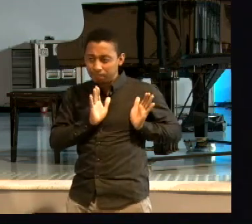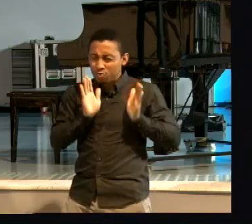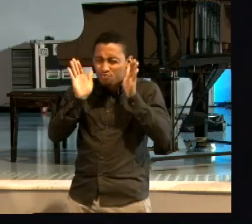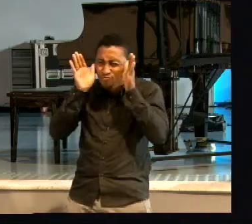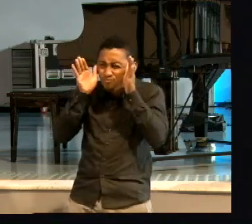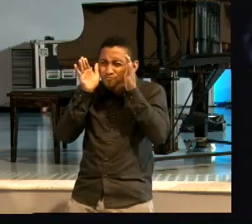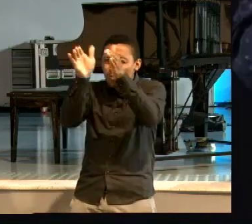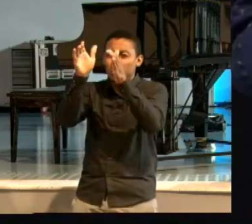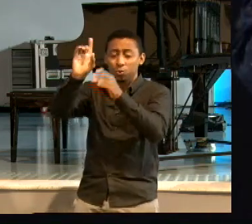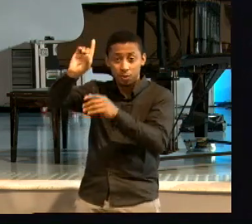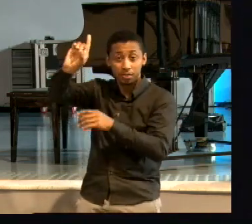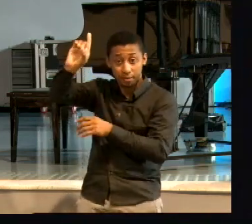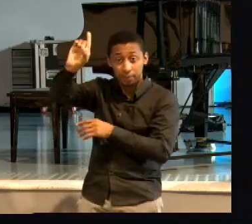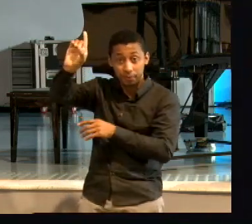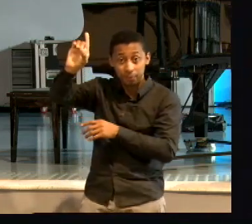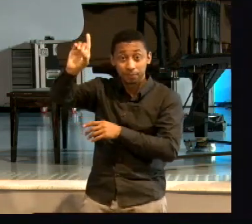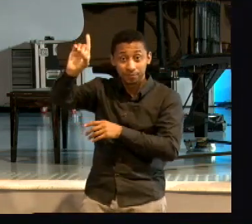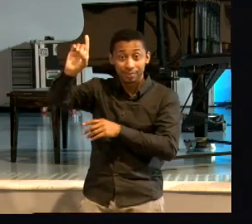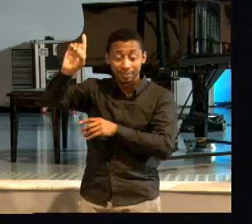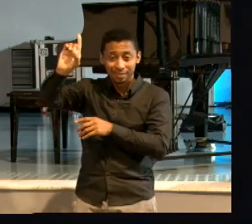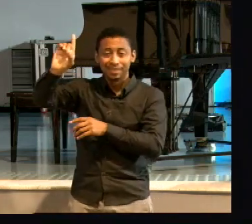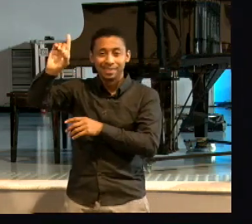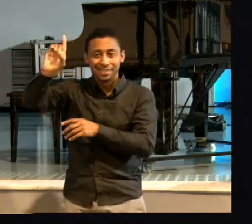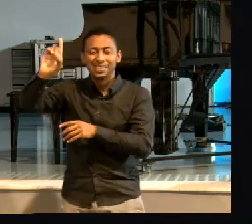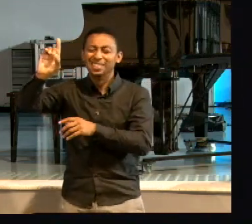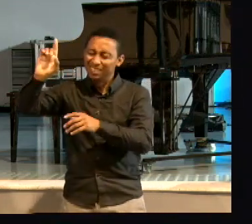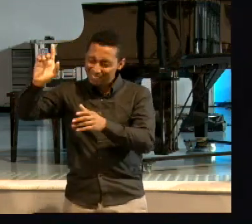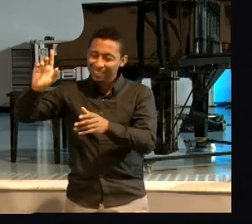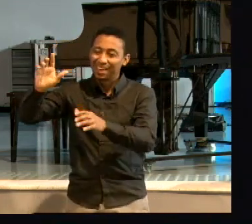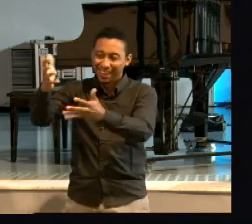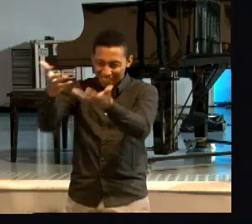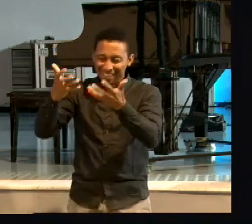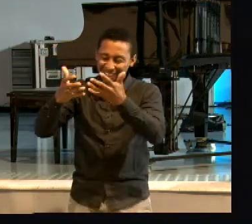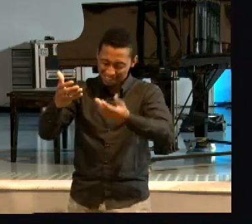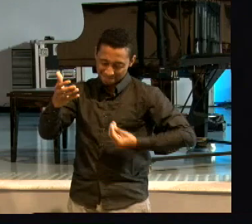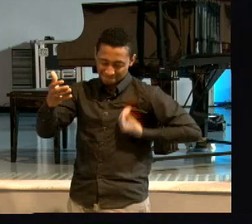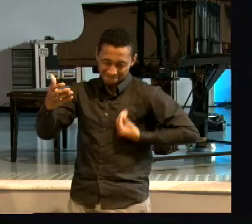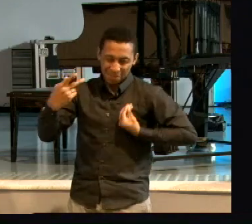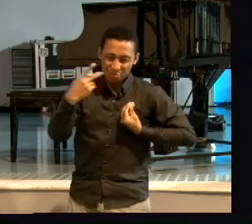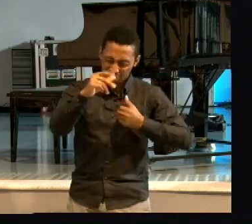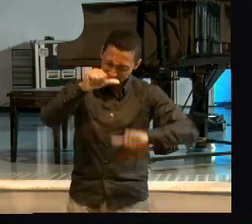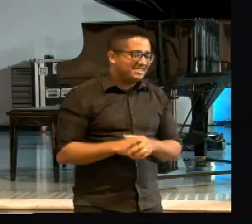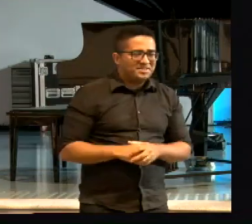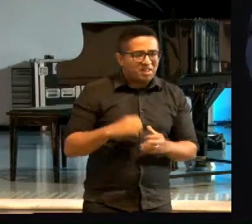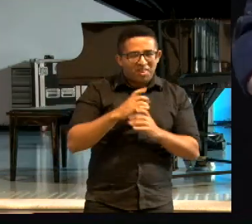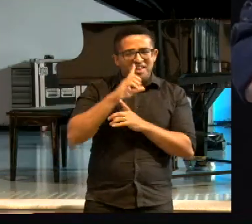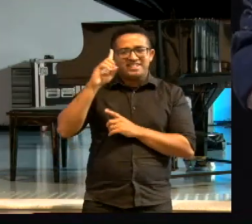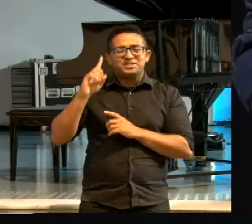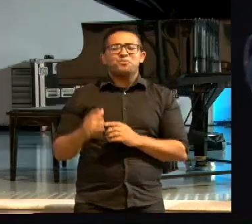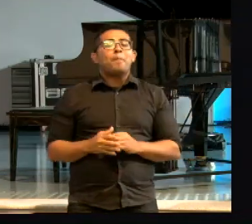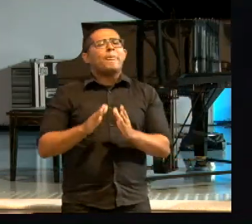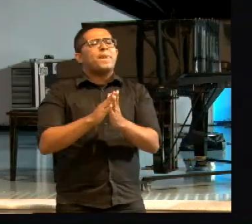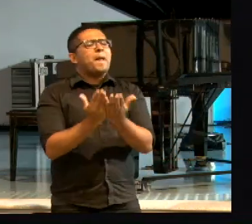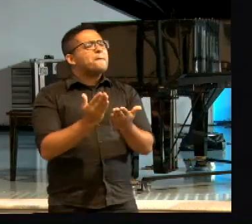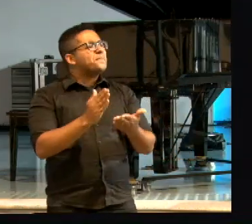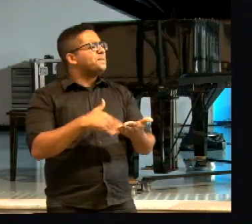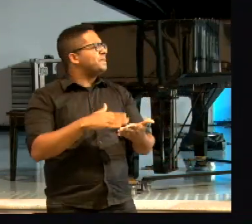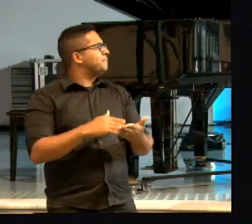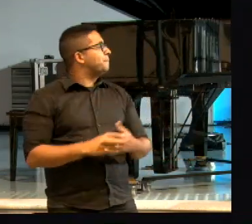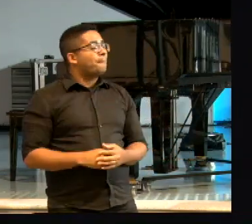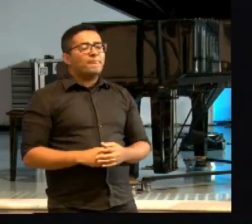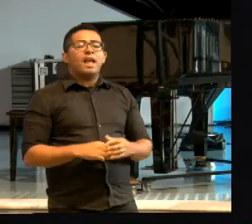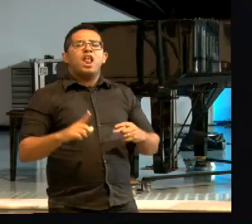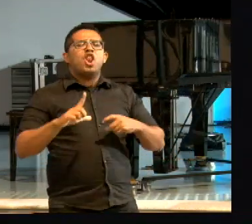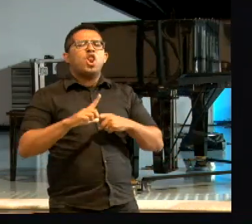Deus, porque Ele com certeza quer fazer algo na sua vida, no seu coração. Amém? Abra sua Bíblia, por favor, no Evangelho